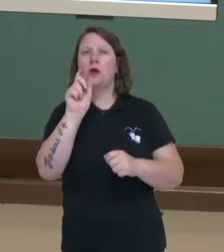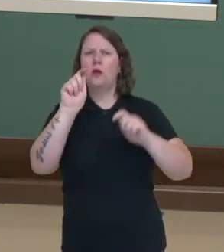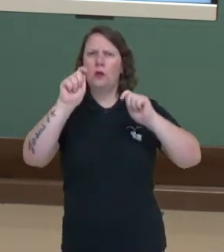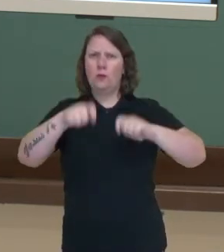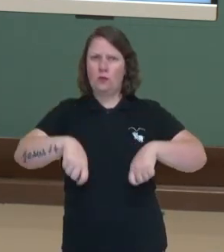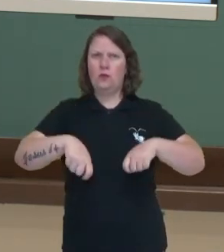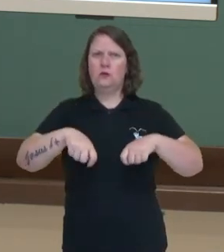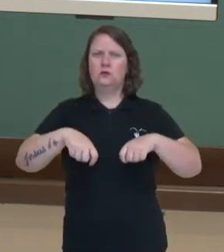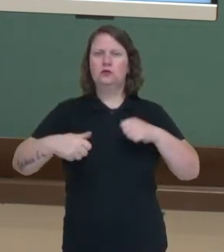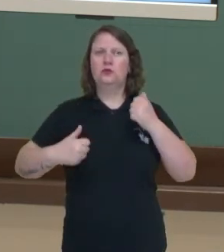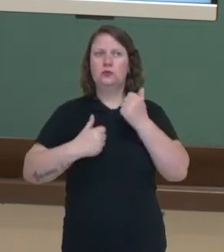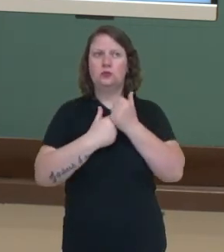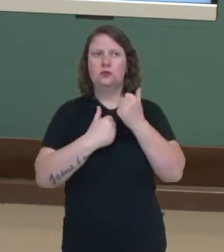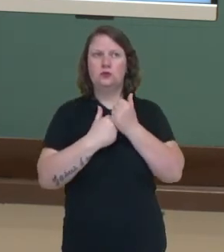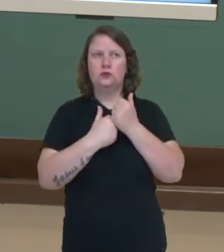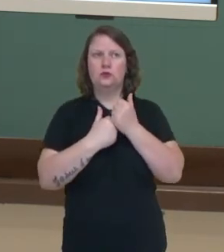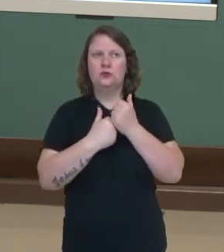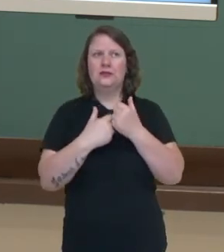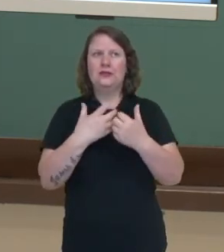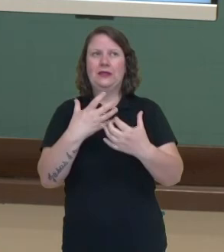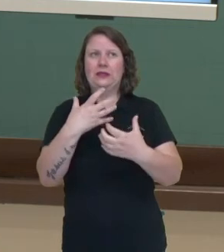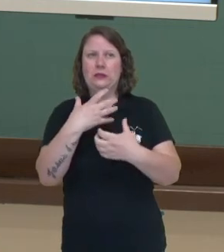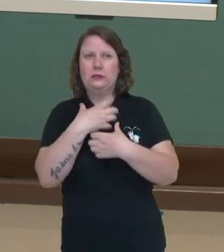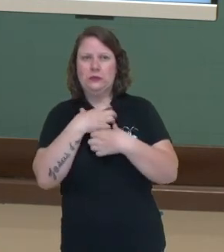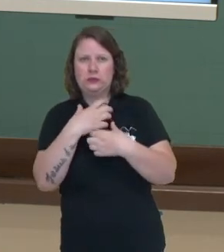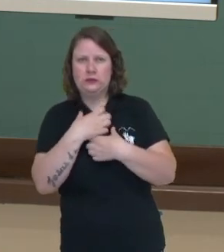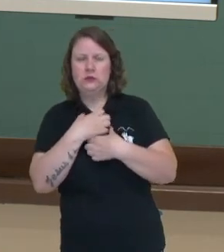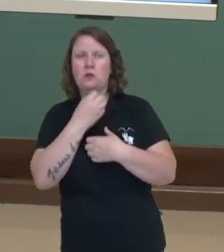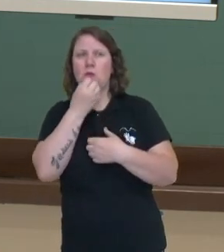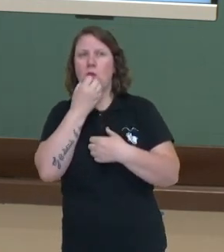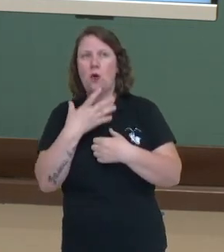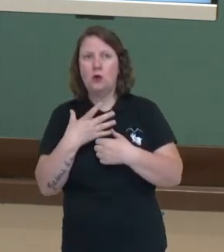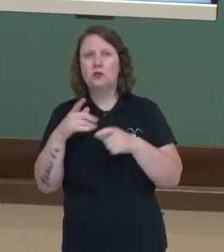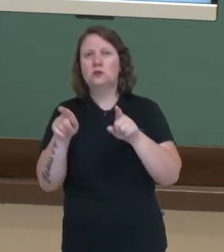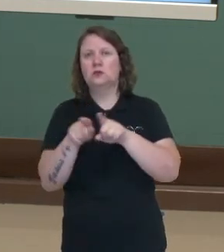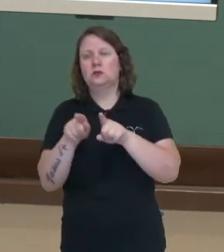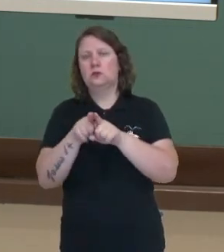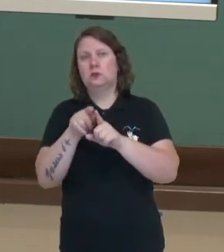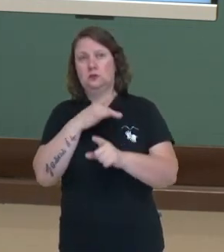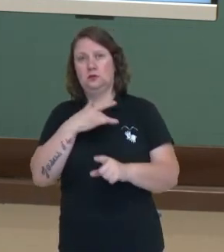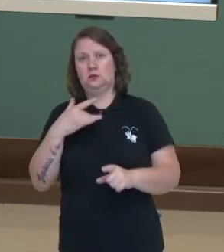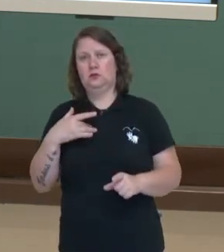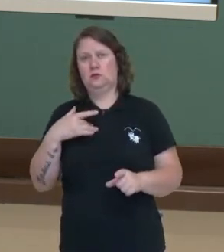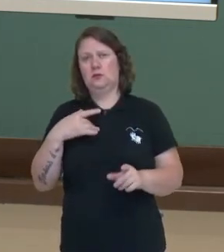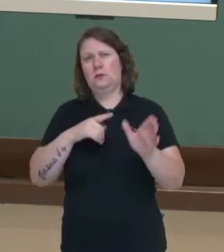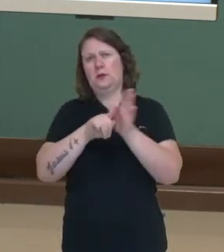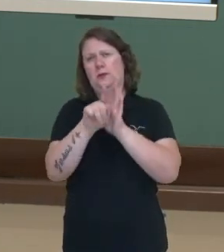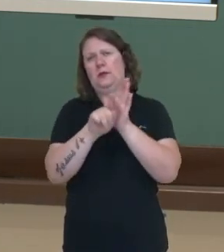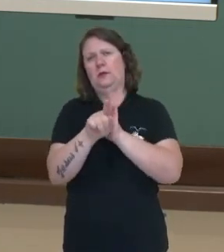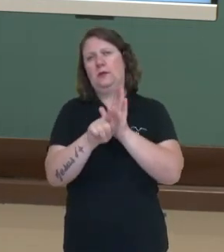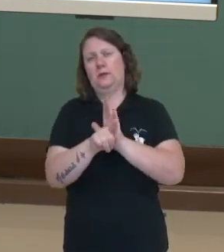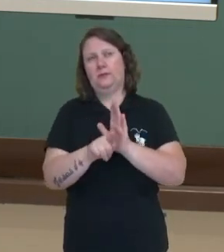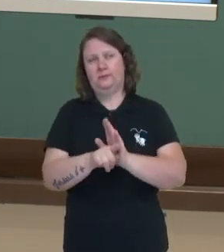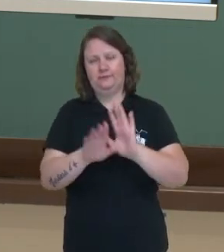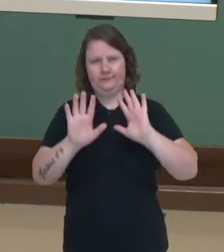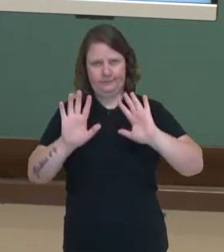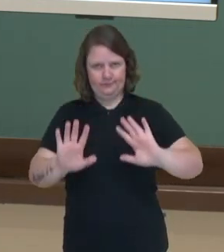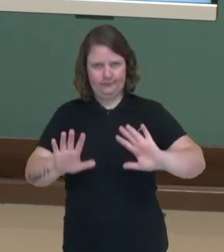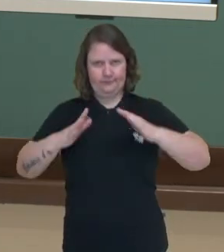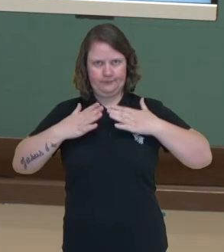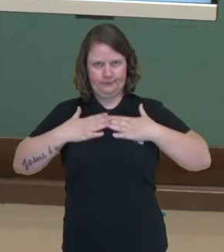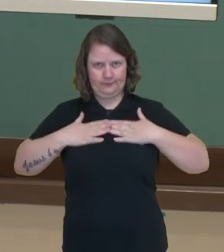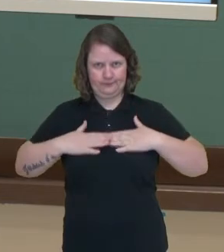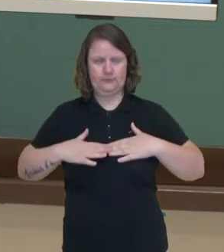a oração que a pessoa sinta-se bem com saúde? Várias questões, né? Então vamos por partes. É